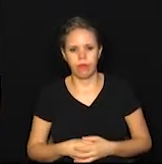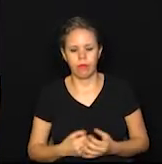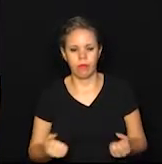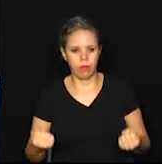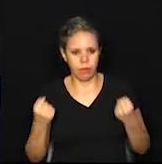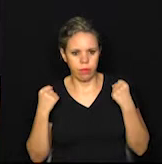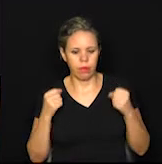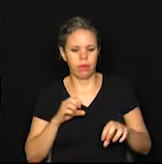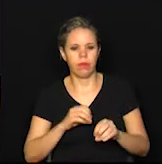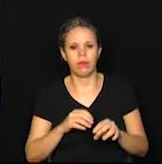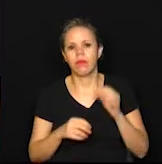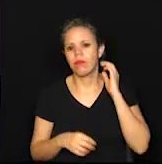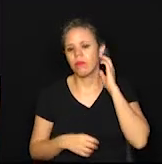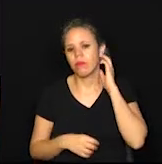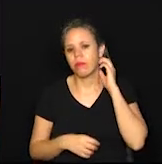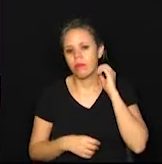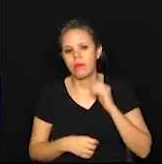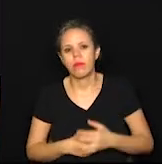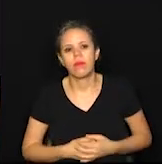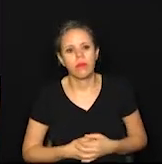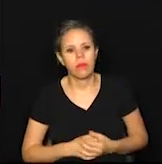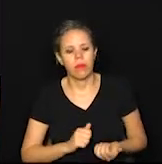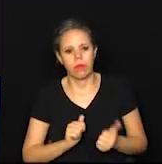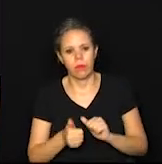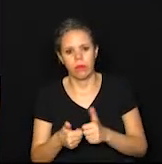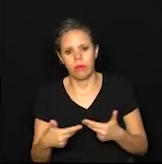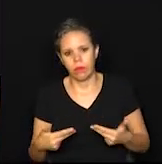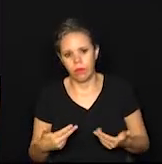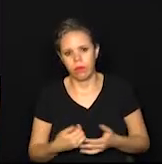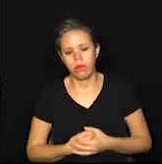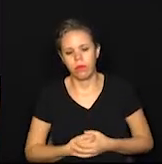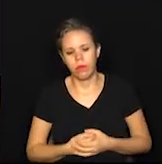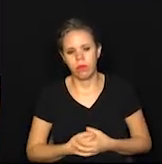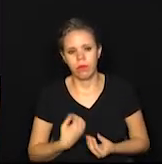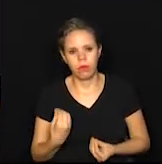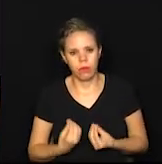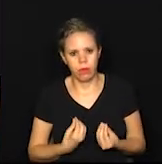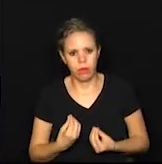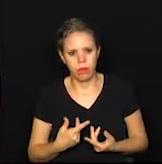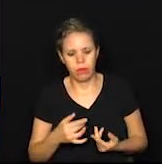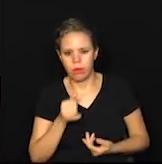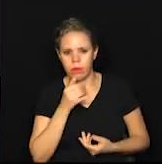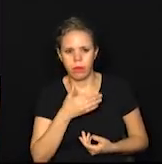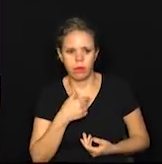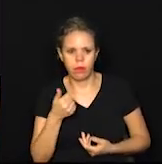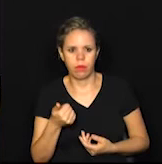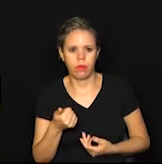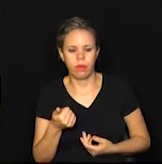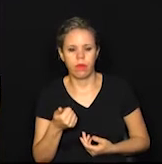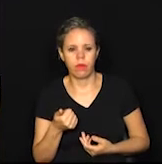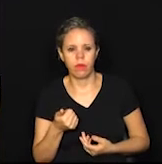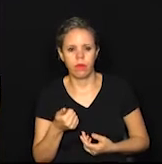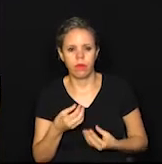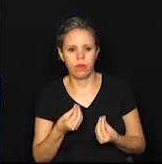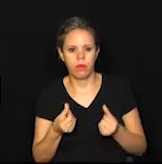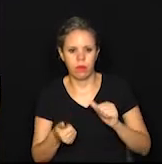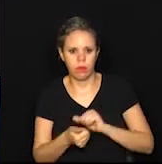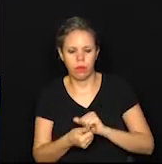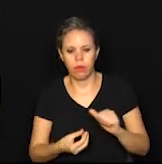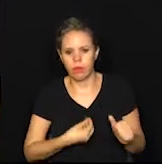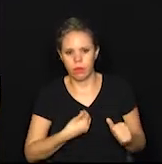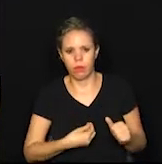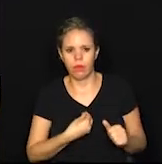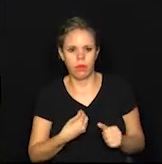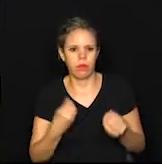da educação física, do esporte, como algo que melhora a sua qualidade de vida, como eu